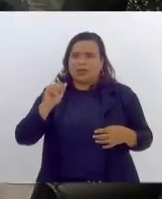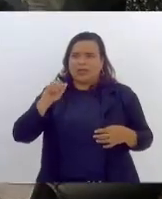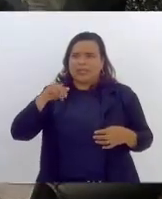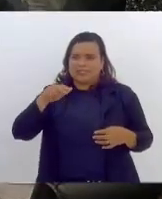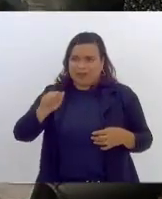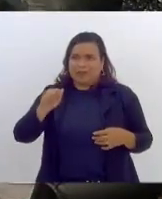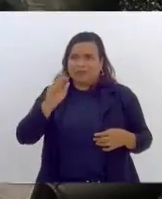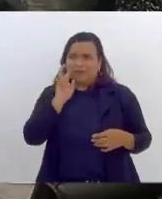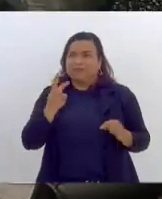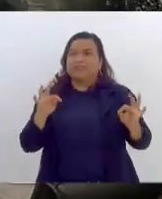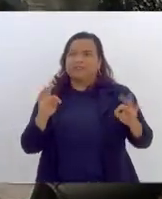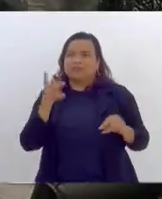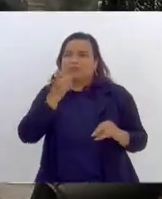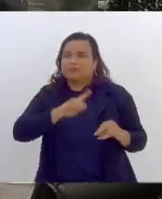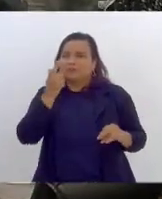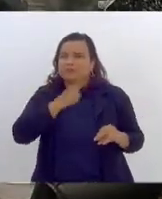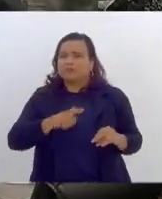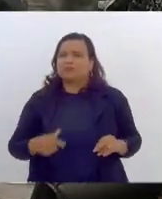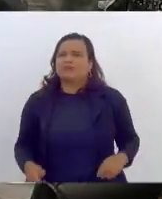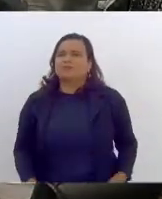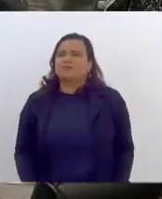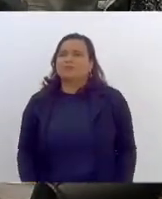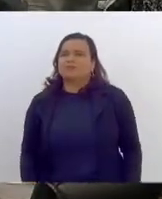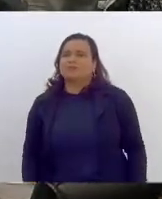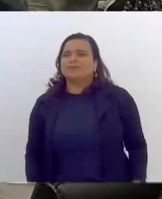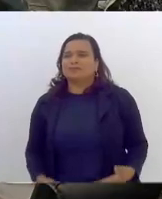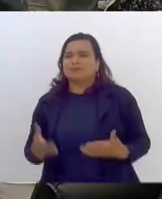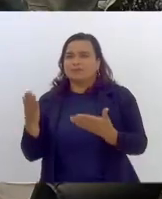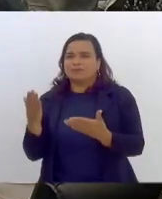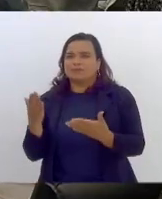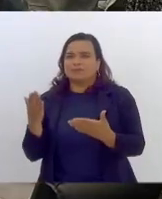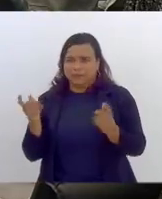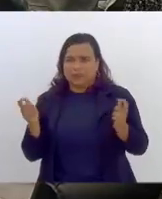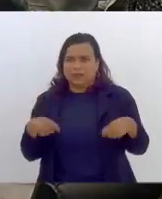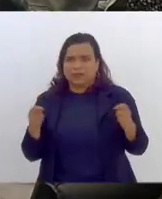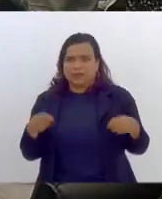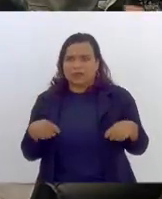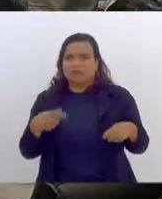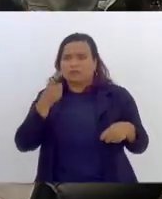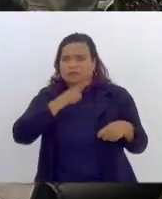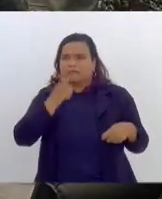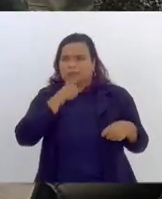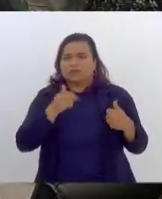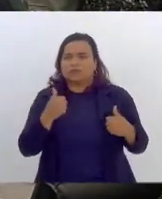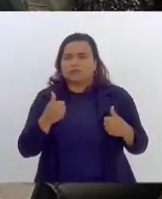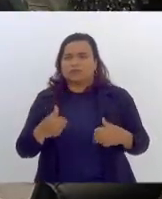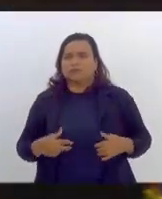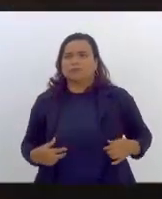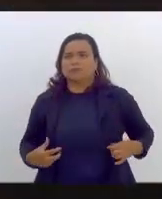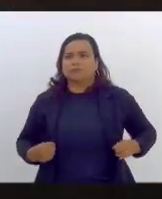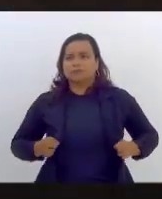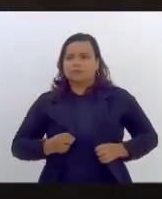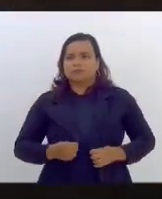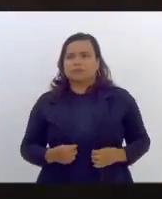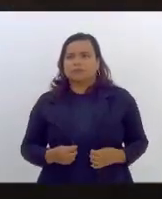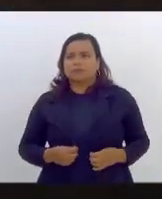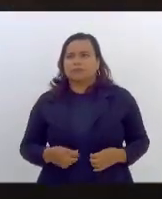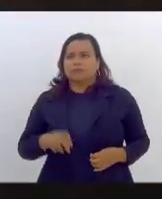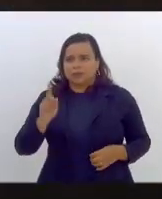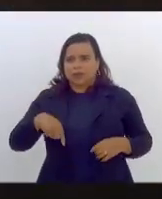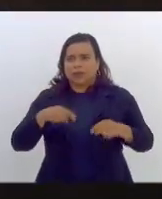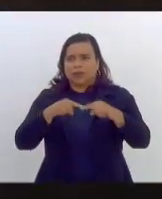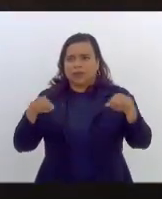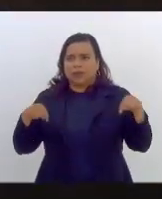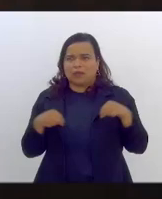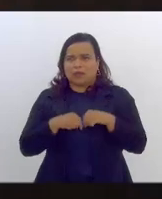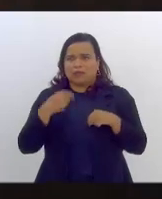maravilhoso. E aí, isso. Vai dar certo? Vai dizer assim, né? Pro gabinete? É pro gabinete.